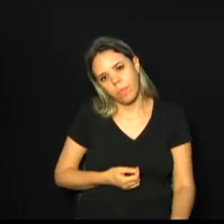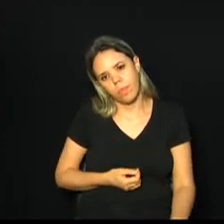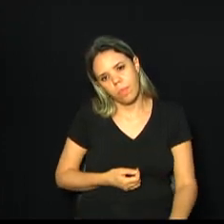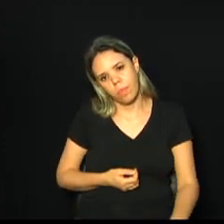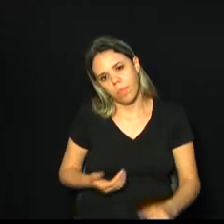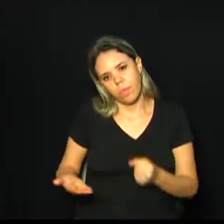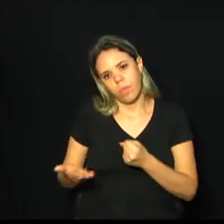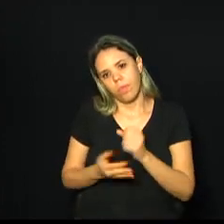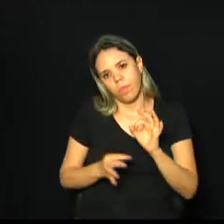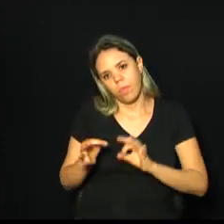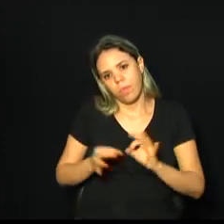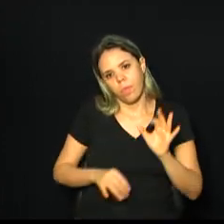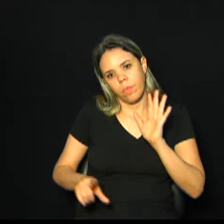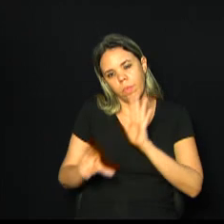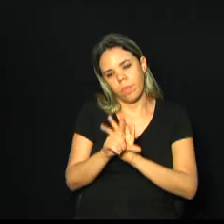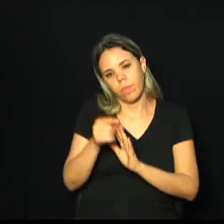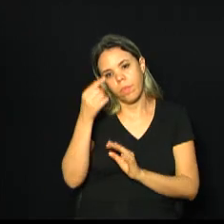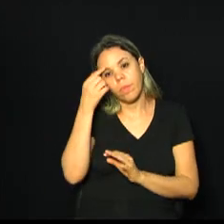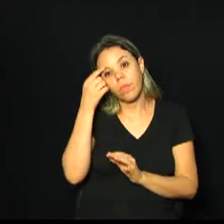na regulamentação da lei.